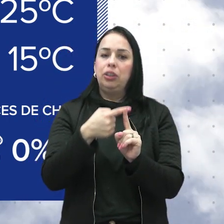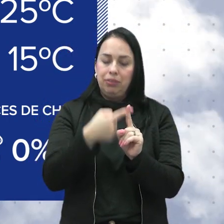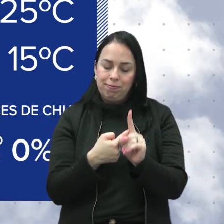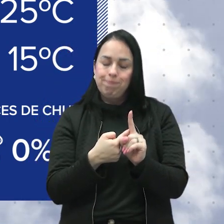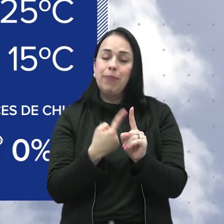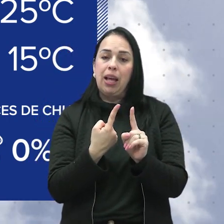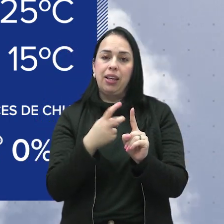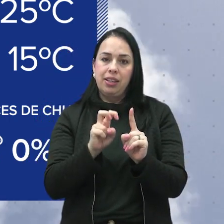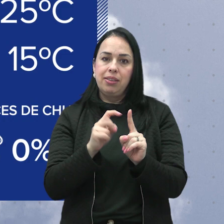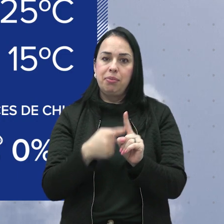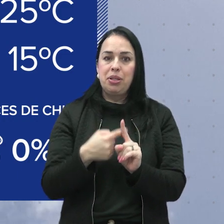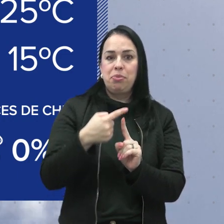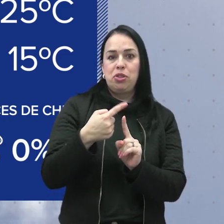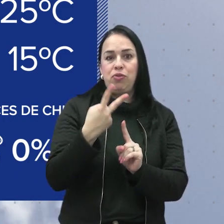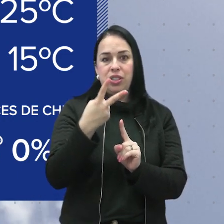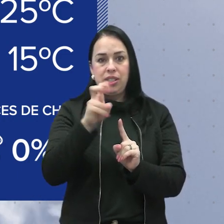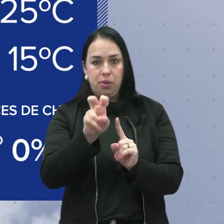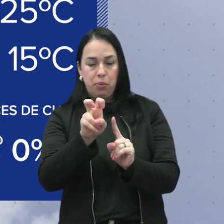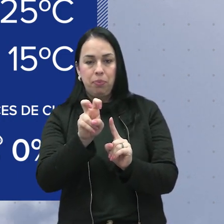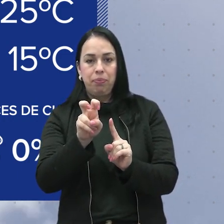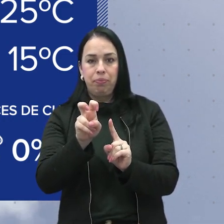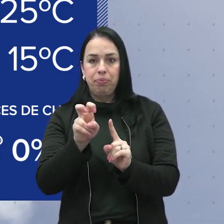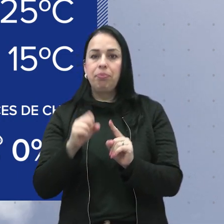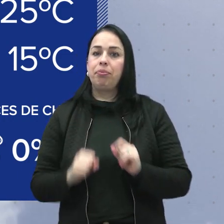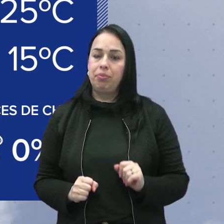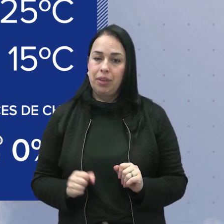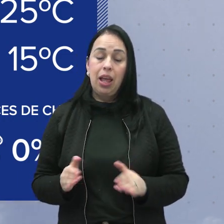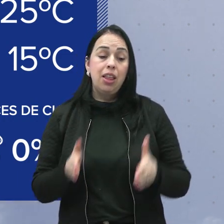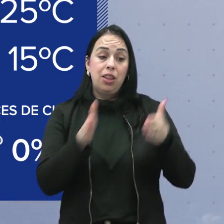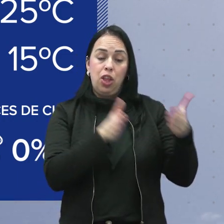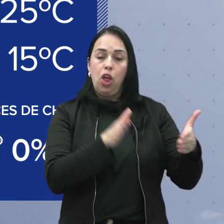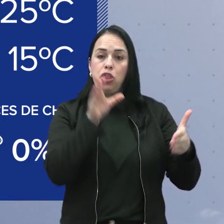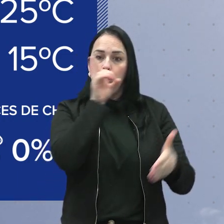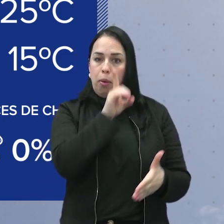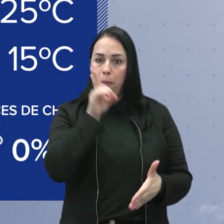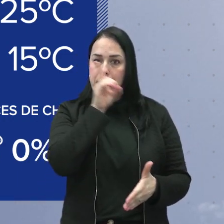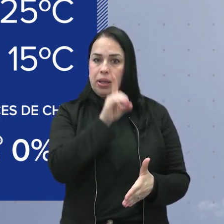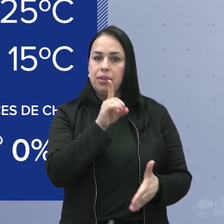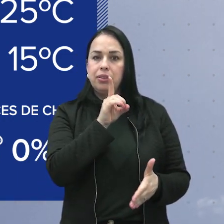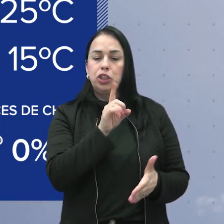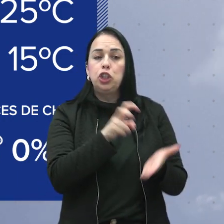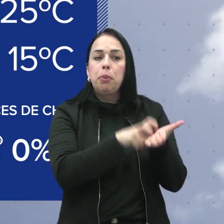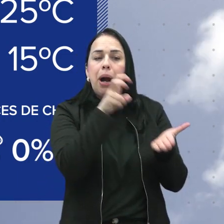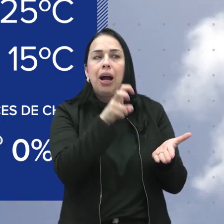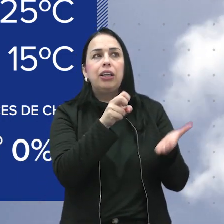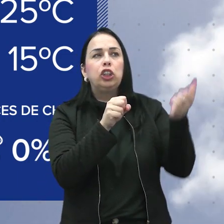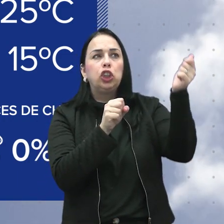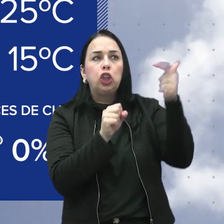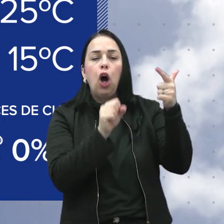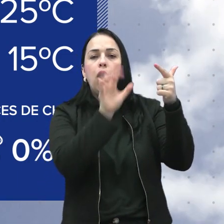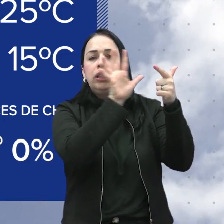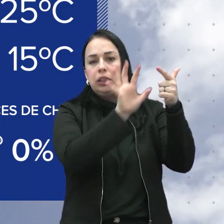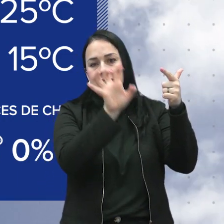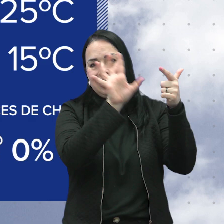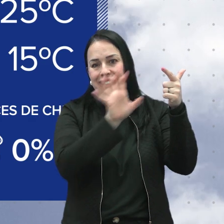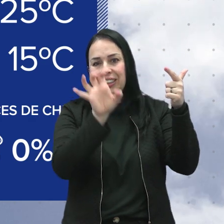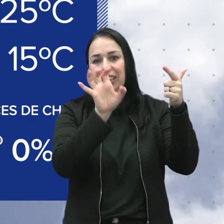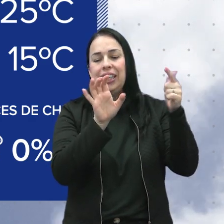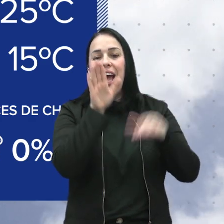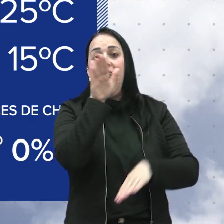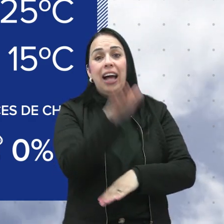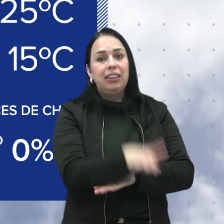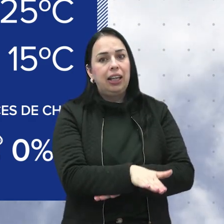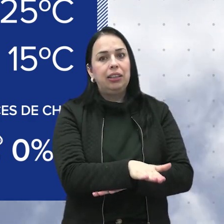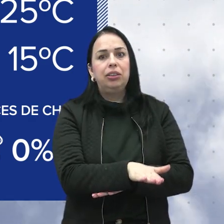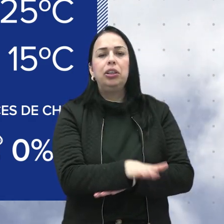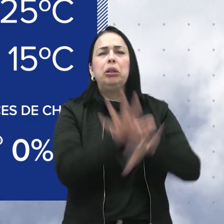mínima esperada é de 15 graus e a máxima de 25 graus. Já no domingo, amanhã será de sol entre as nuvens durante o dia.